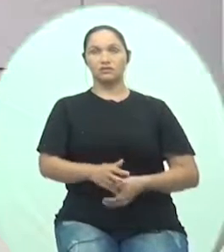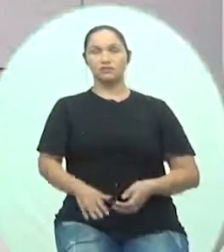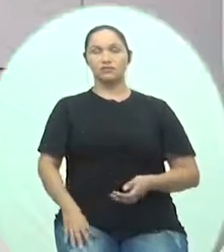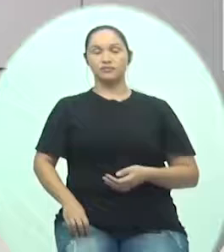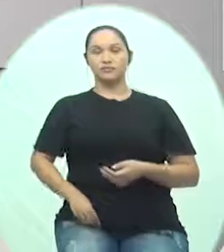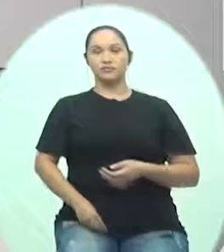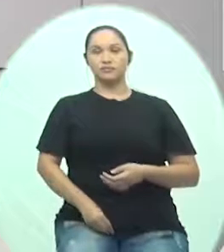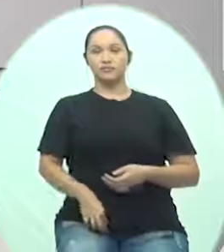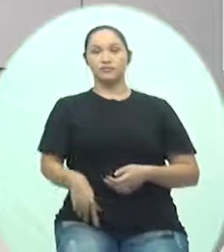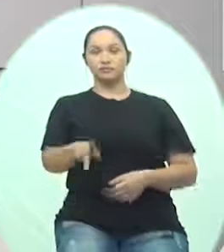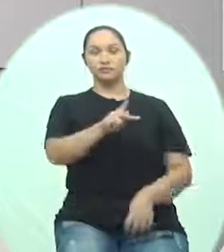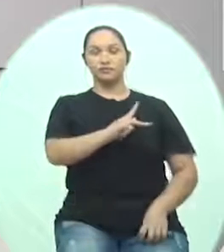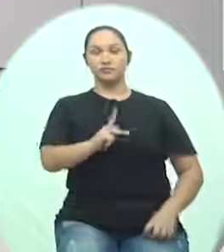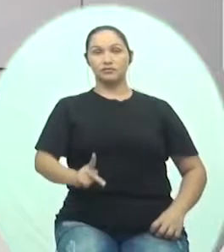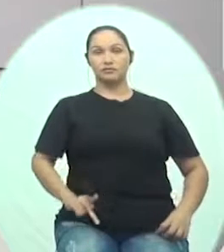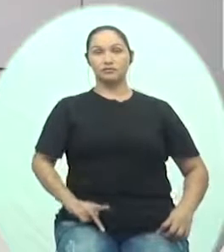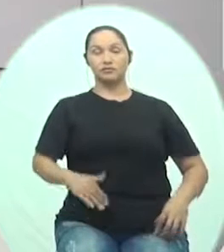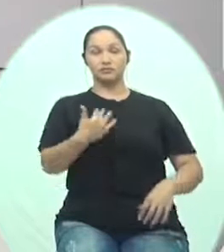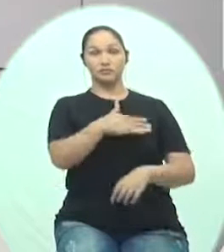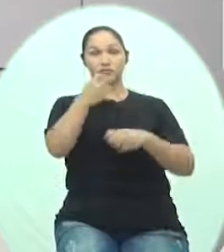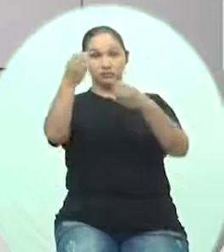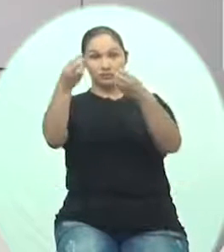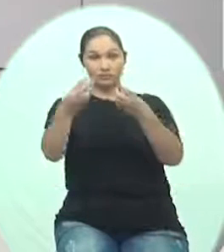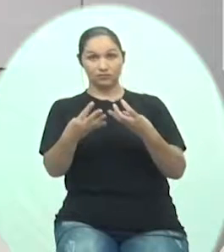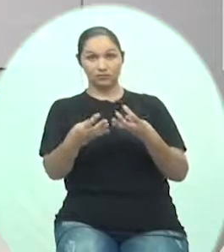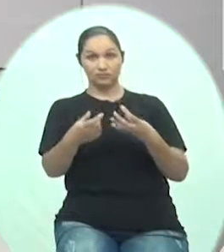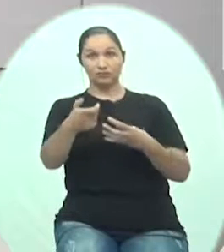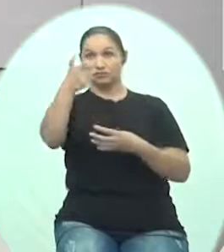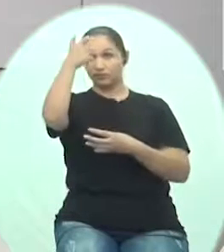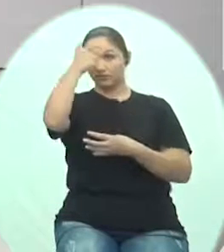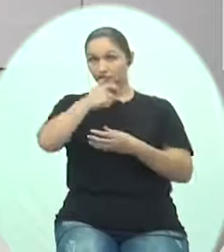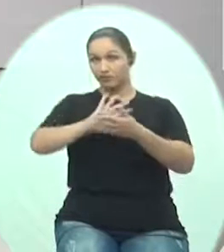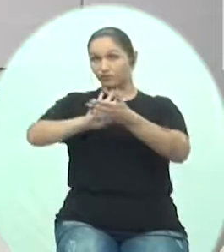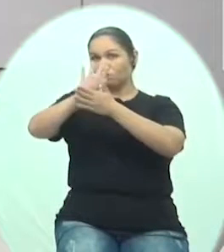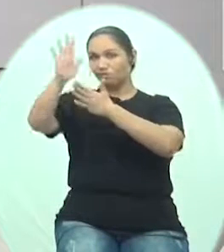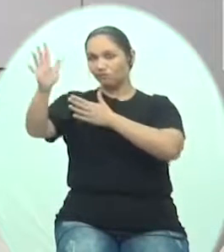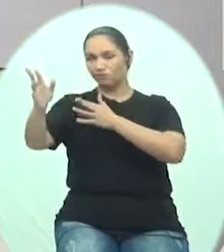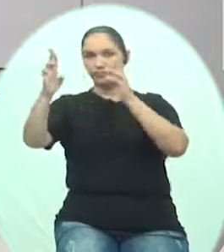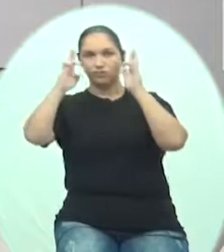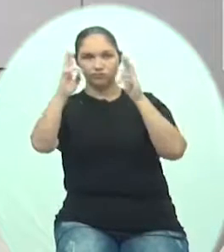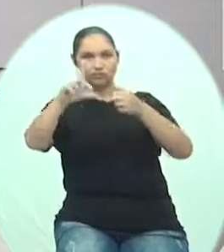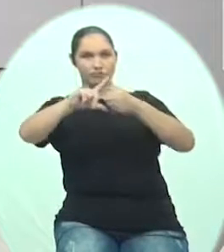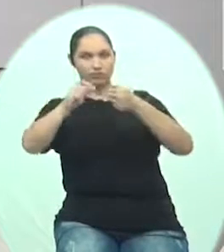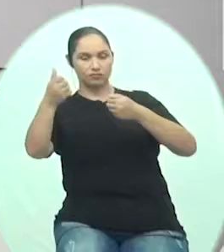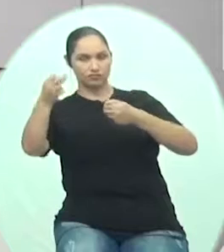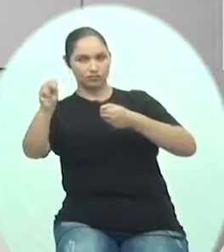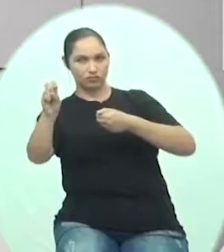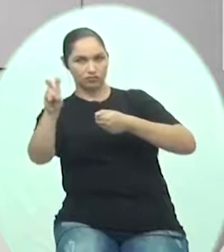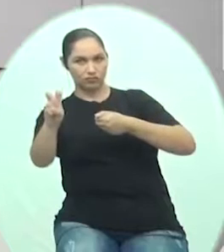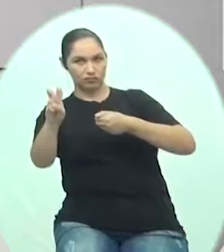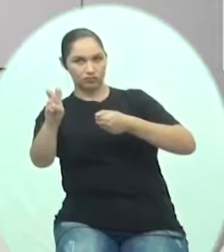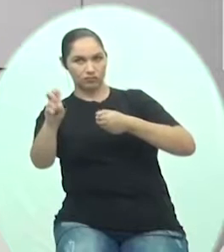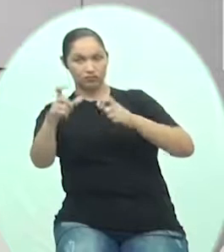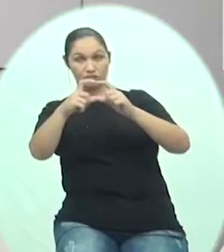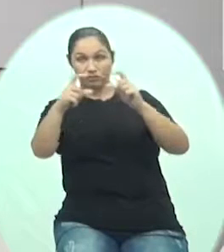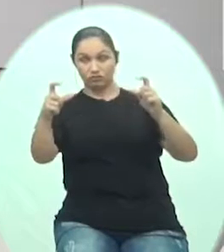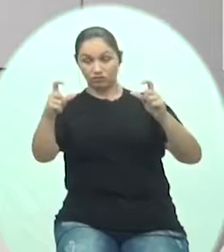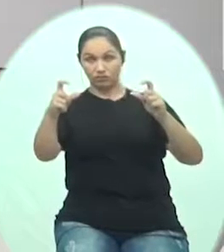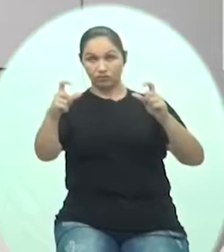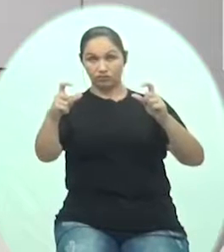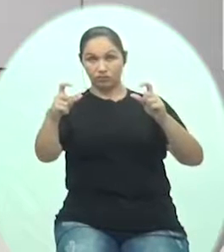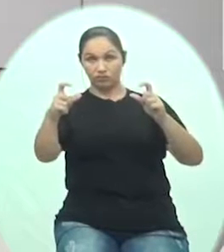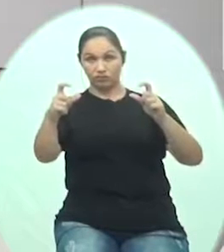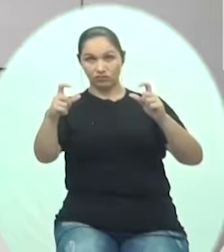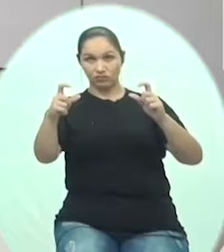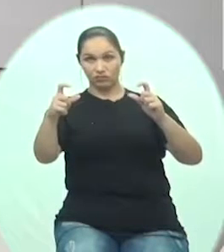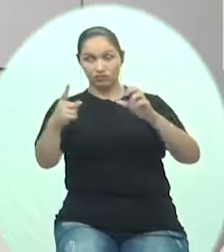senhor presidente eu quero justificar a minha saída conforme o Artigo 85 parágrafo único alí